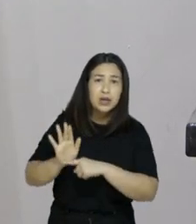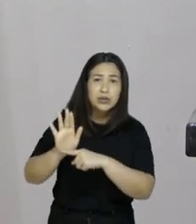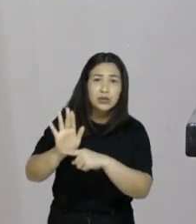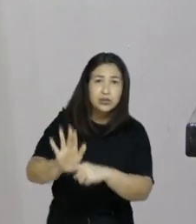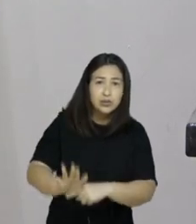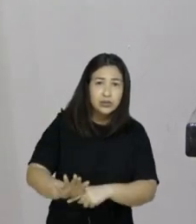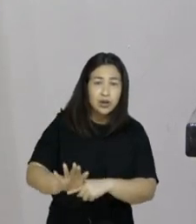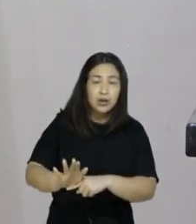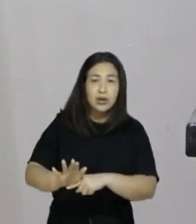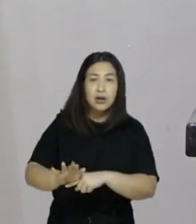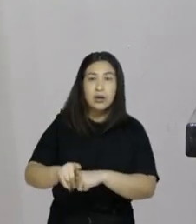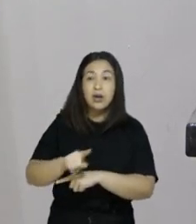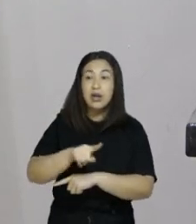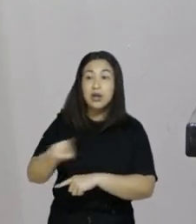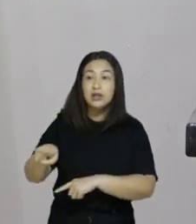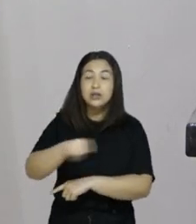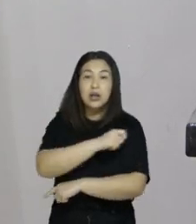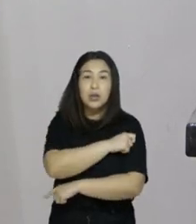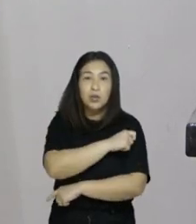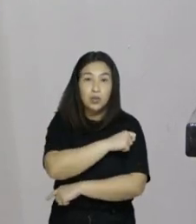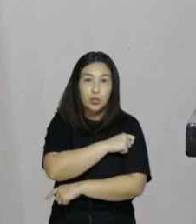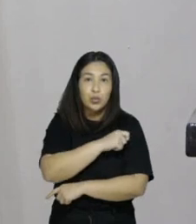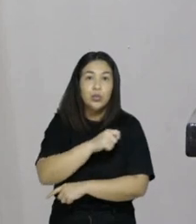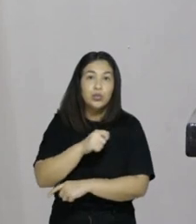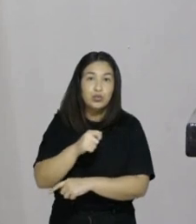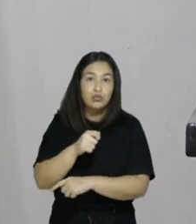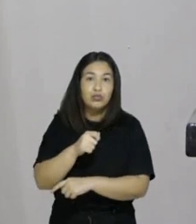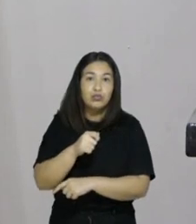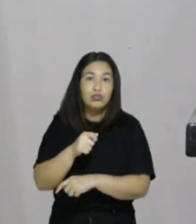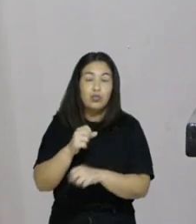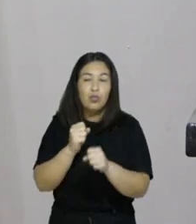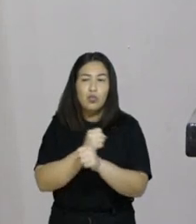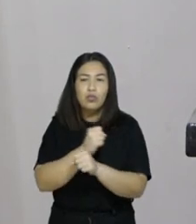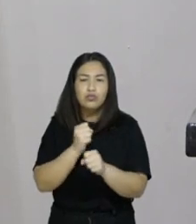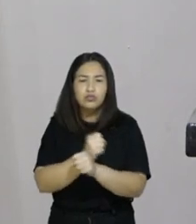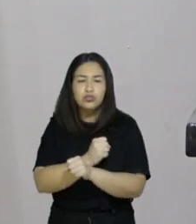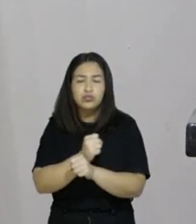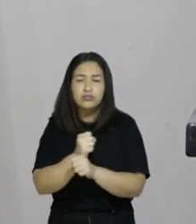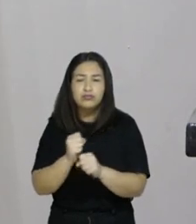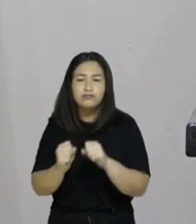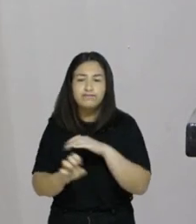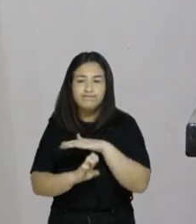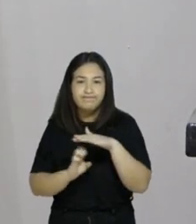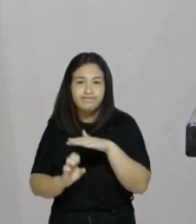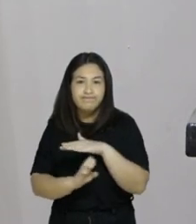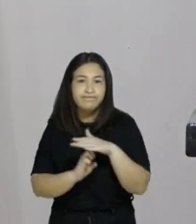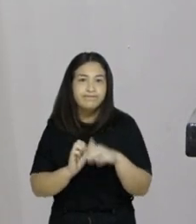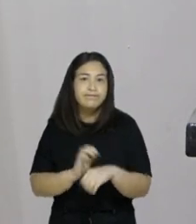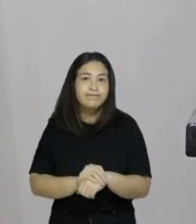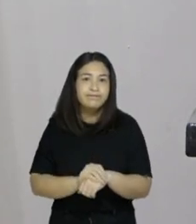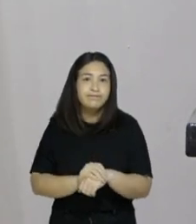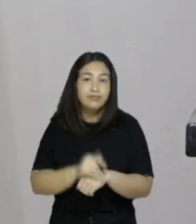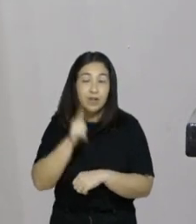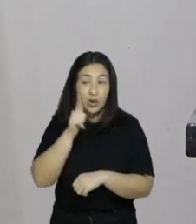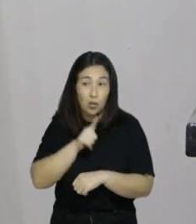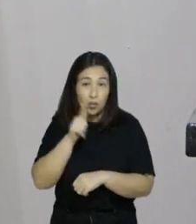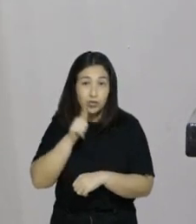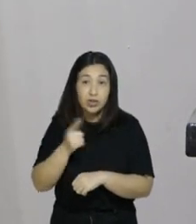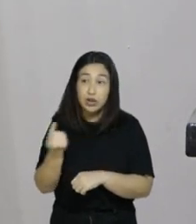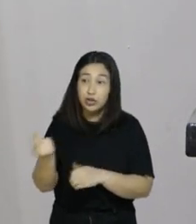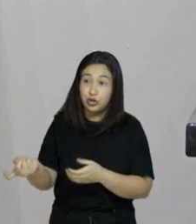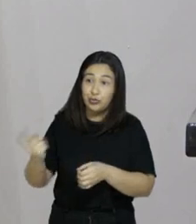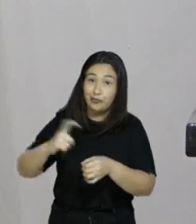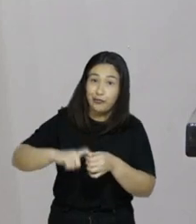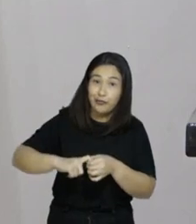startups, sendo remunerados com ações e lucros destas empresas. Ou seja,